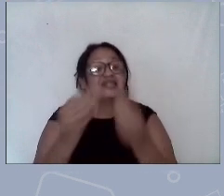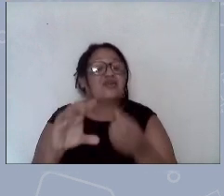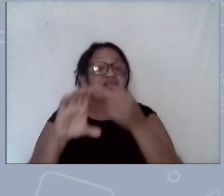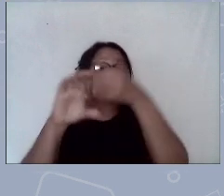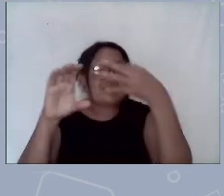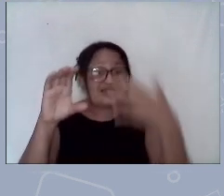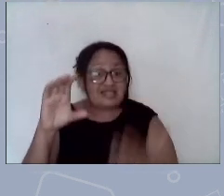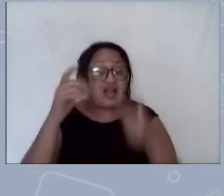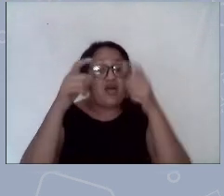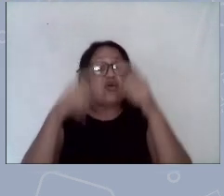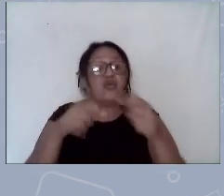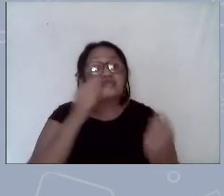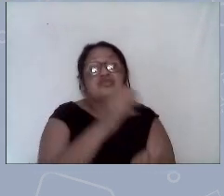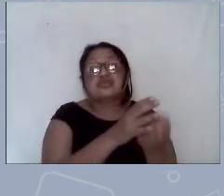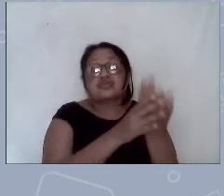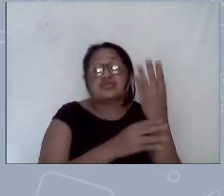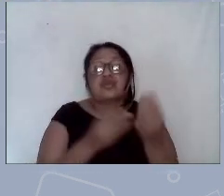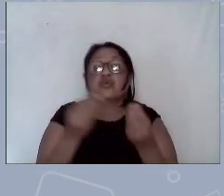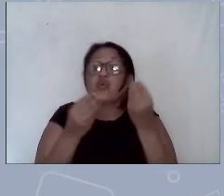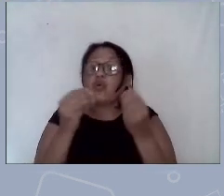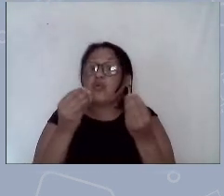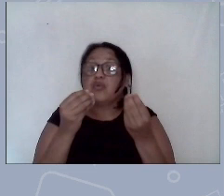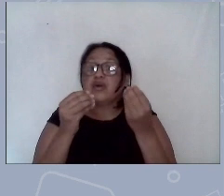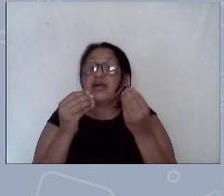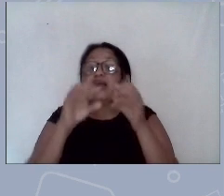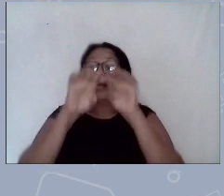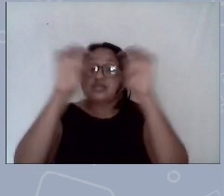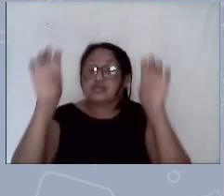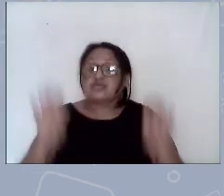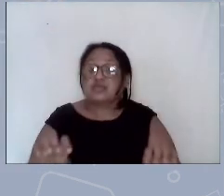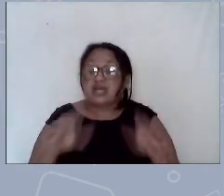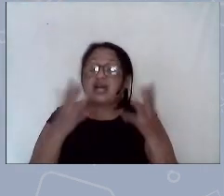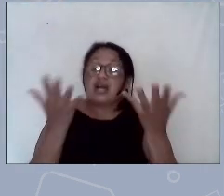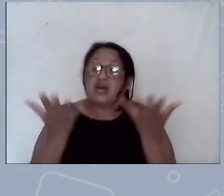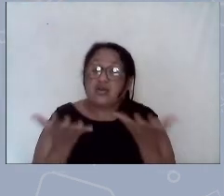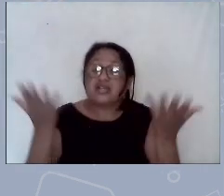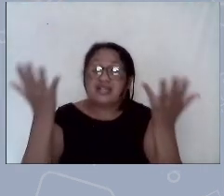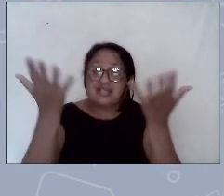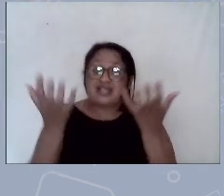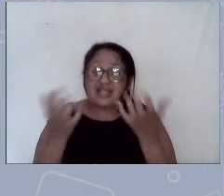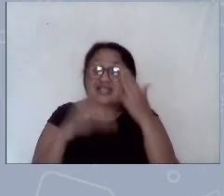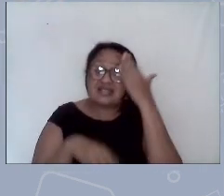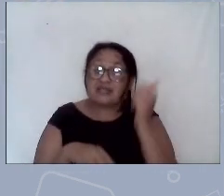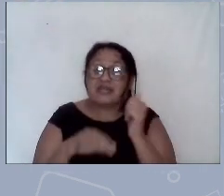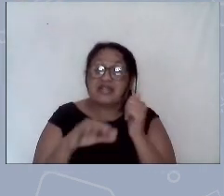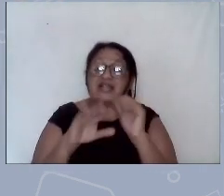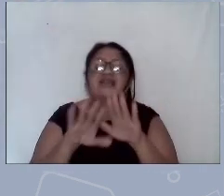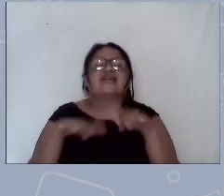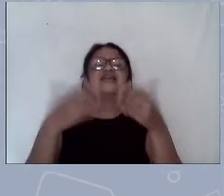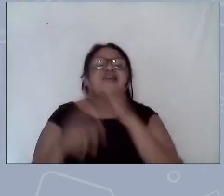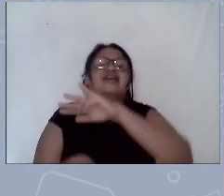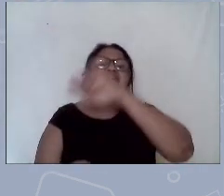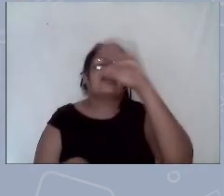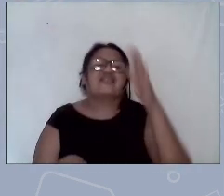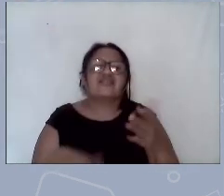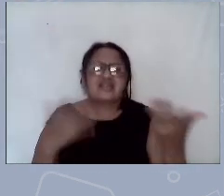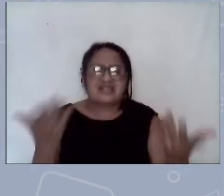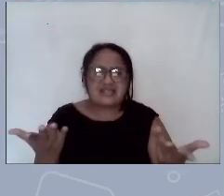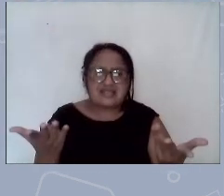forma e como é a estrutura agora ele quer saber que relevo é esse é uma falésia